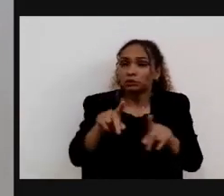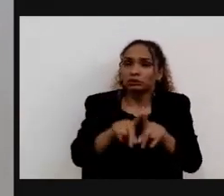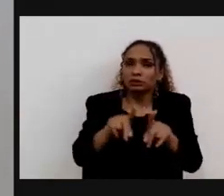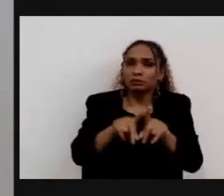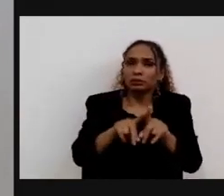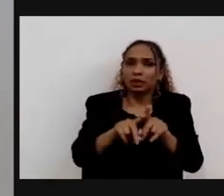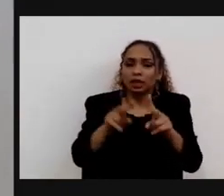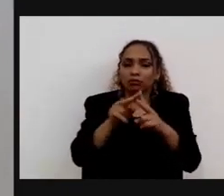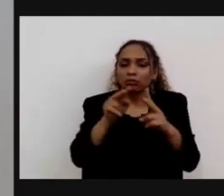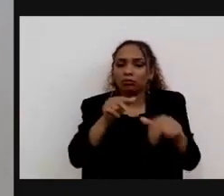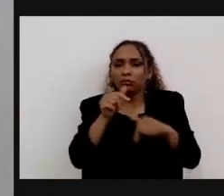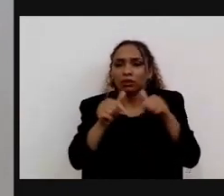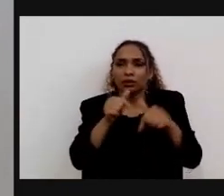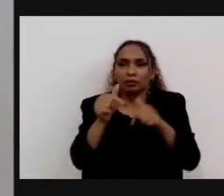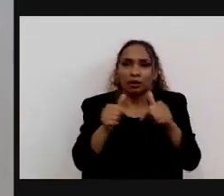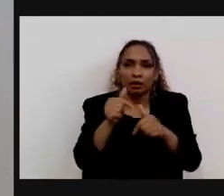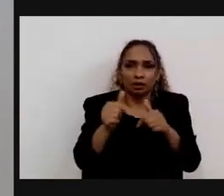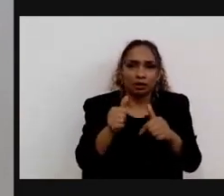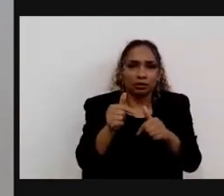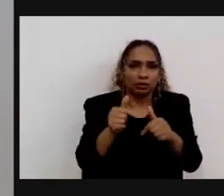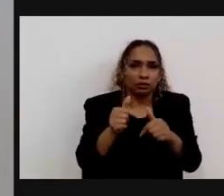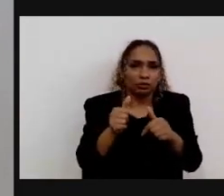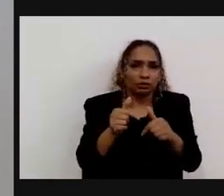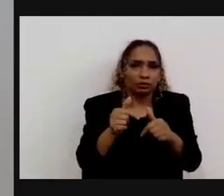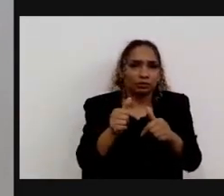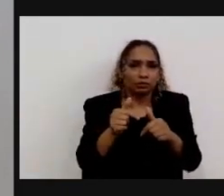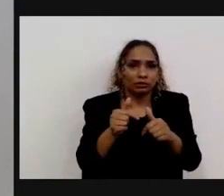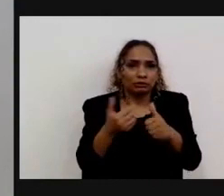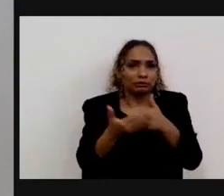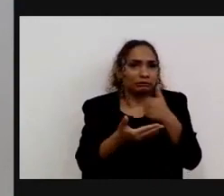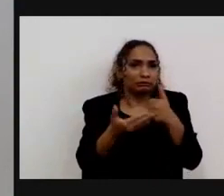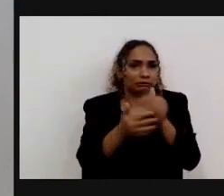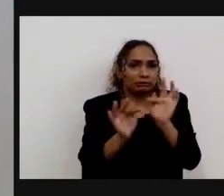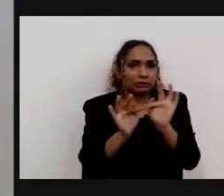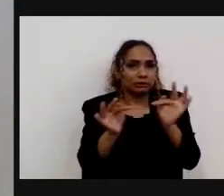teletrabalho de forma razoável